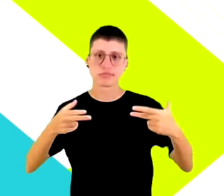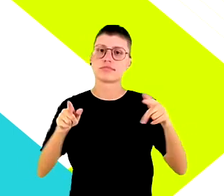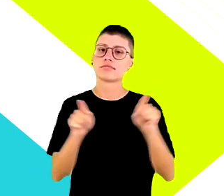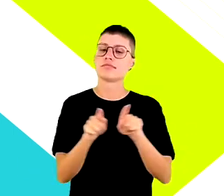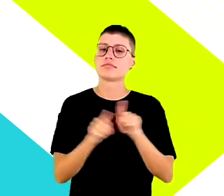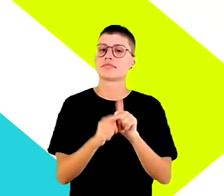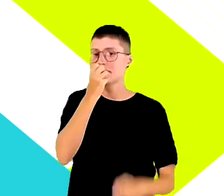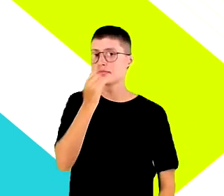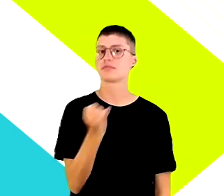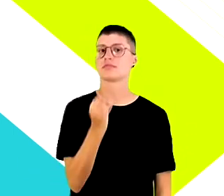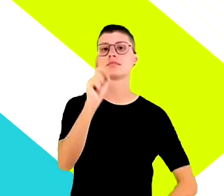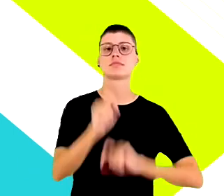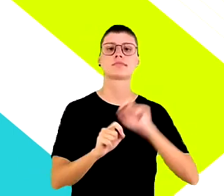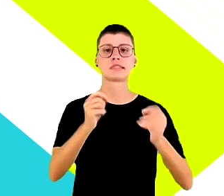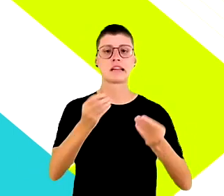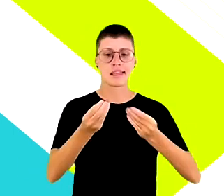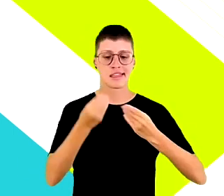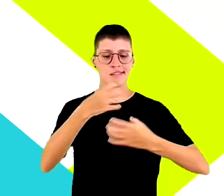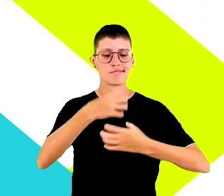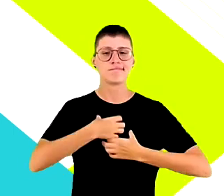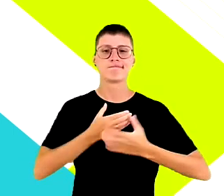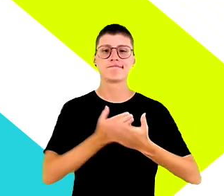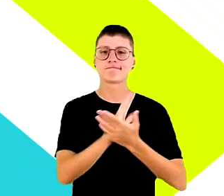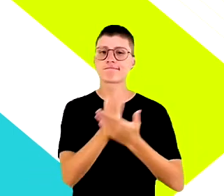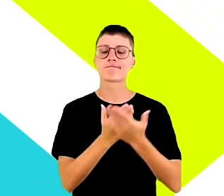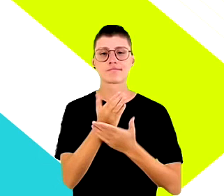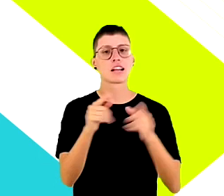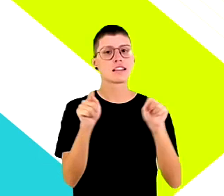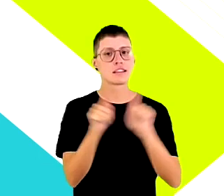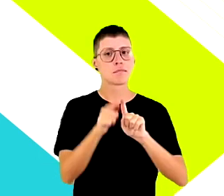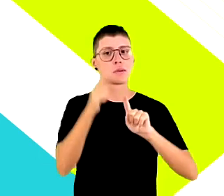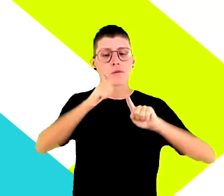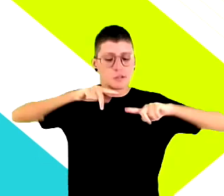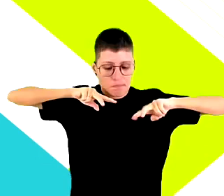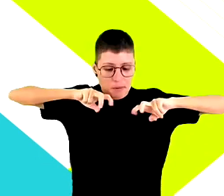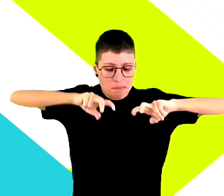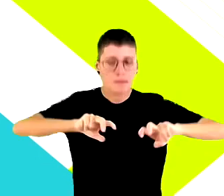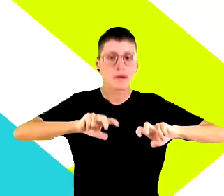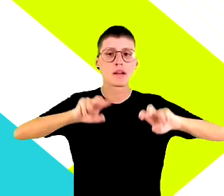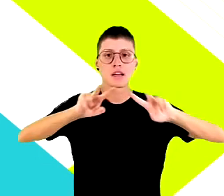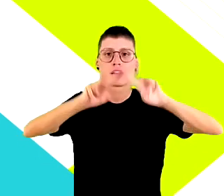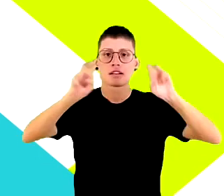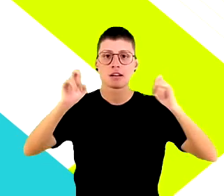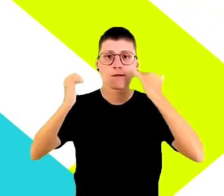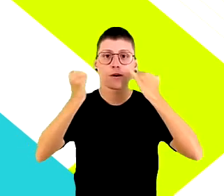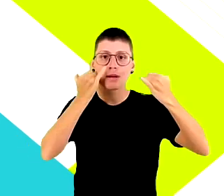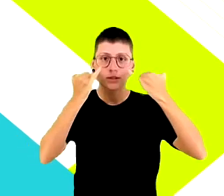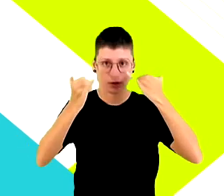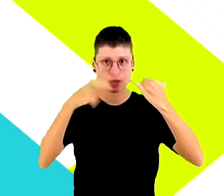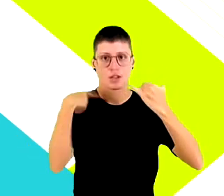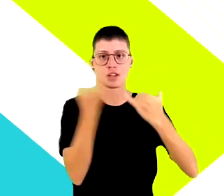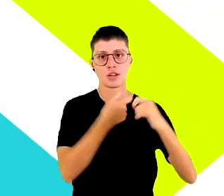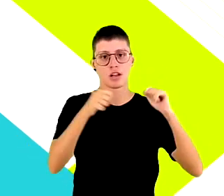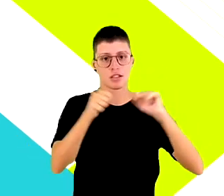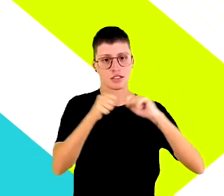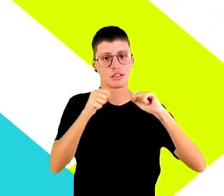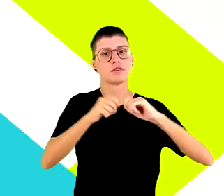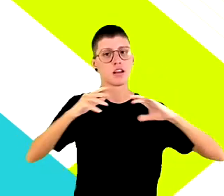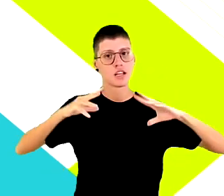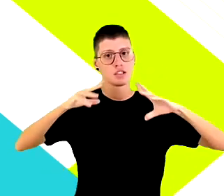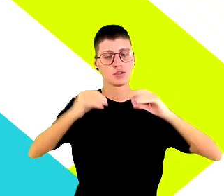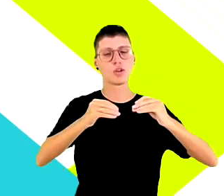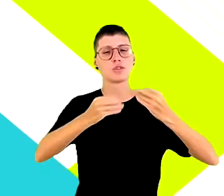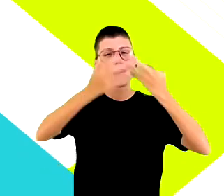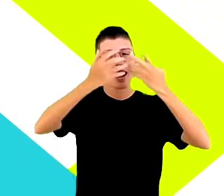uma das dores do processo de crédito, justamente extrair dados sobre o produtor. Então, a gente faz isso a maior parte dos dados automaticamente, tá? Aqueles